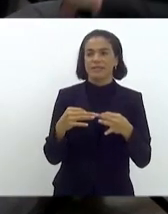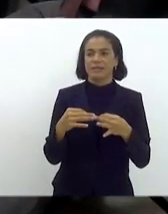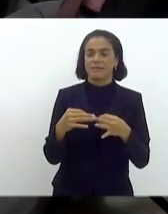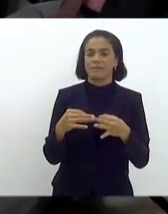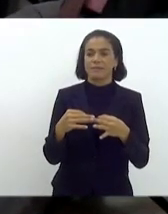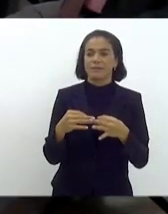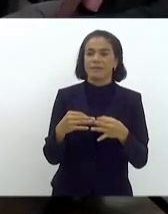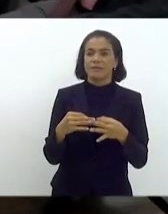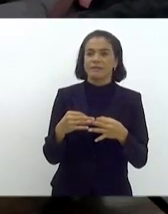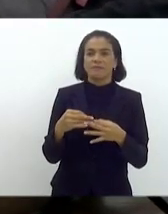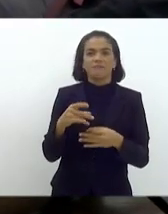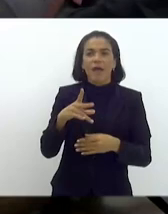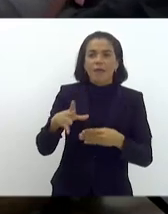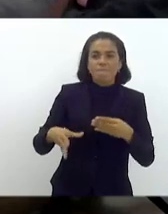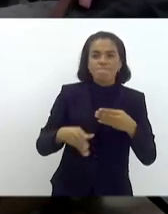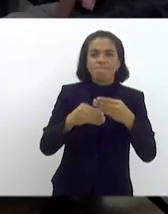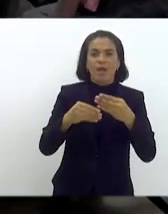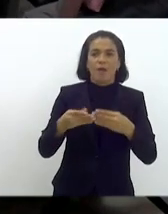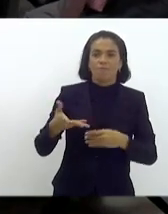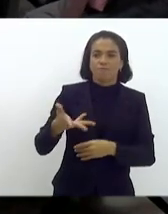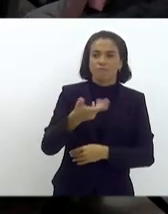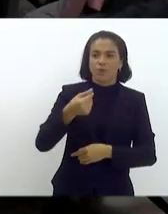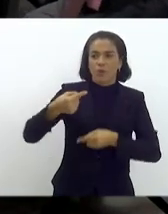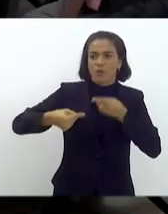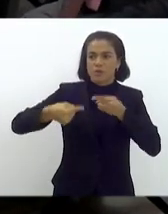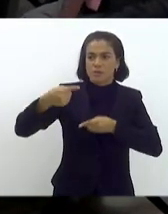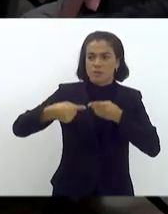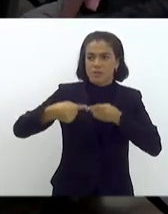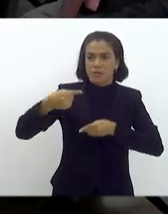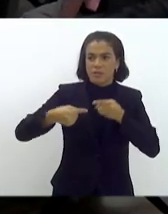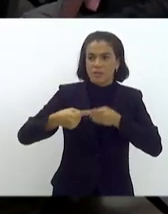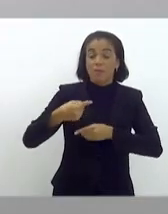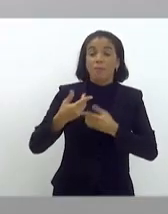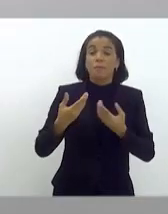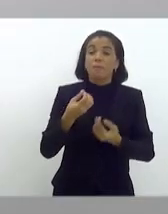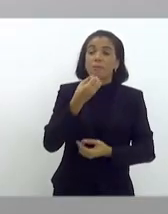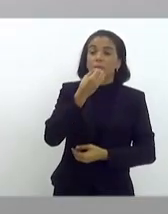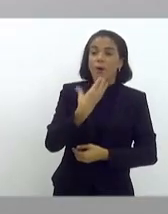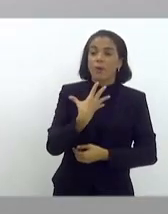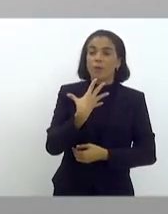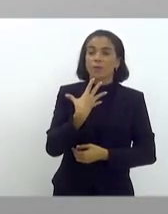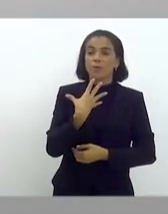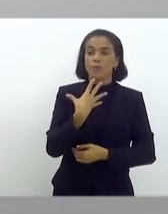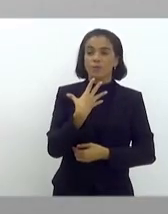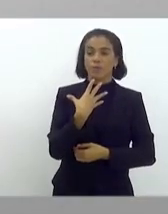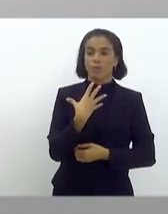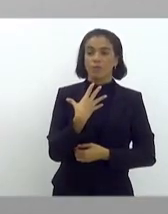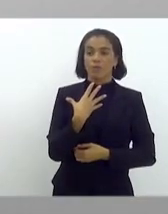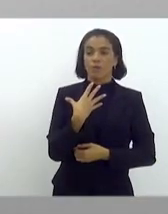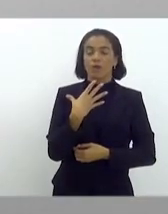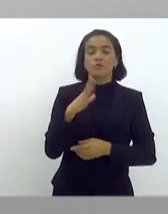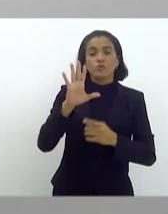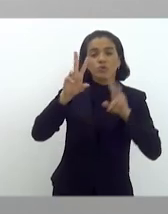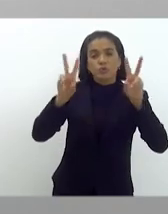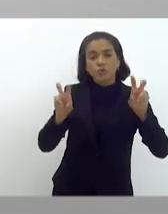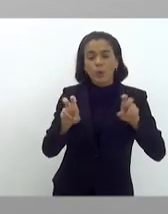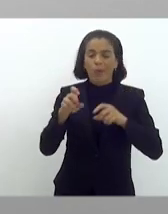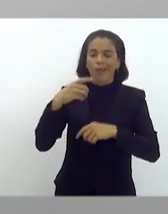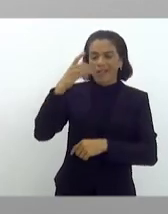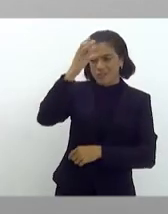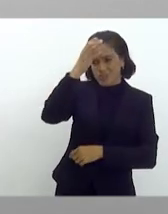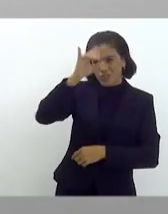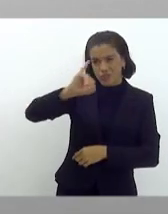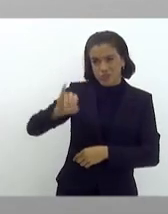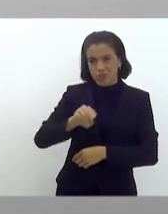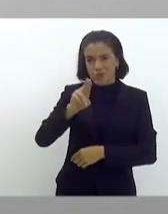é só enriquecem o nosso debate o ponto que foi indicado pela Deputado tia